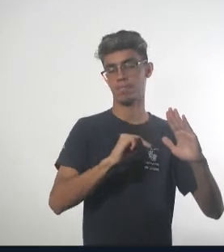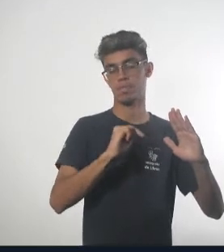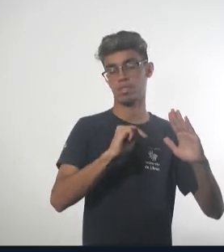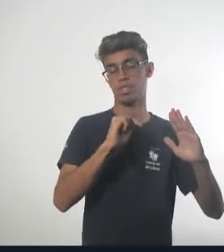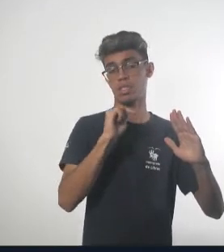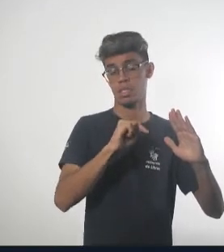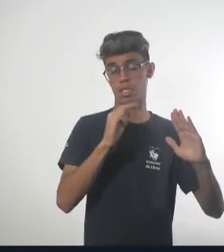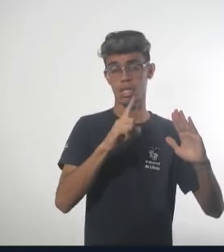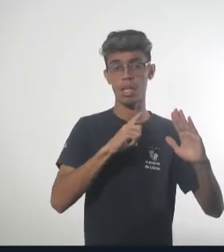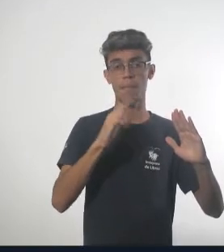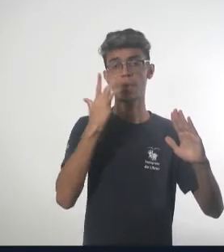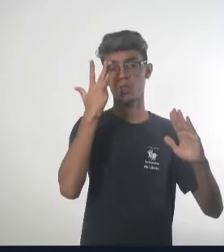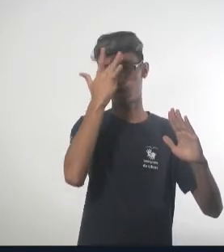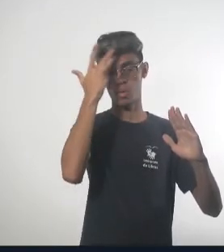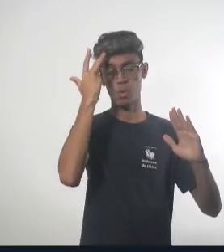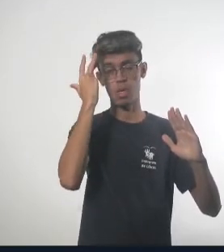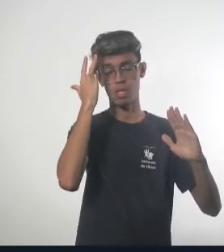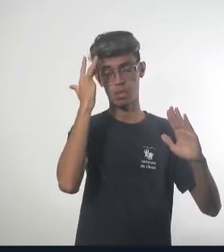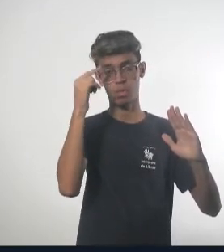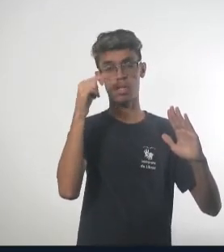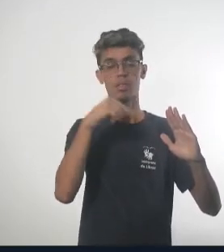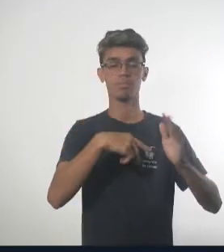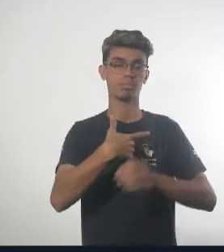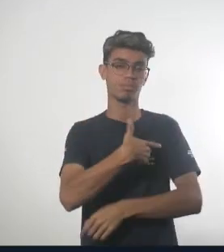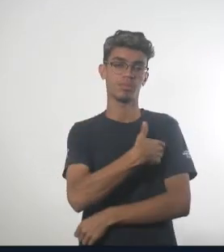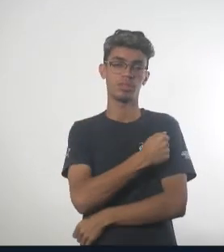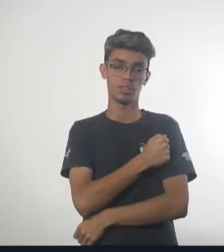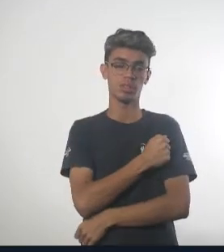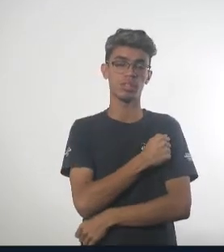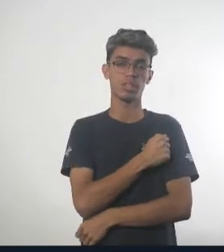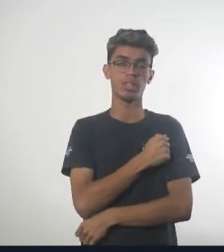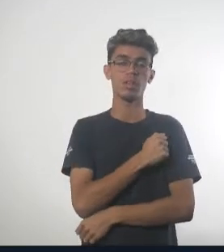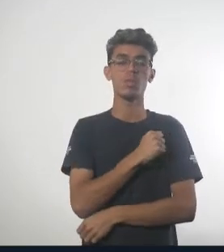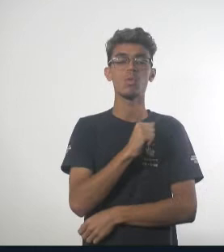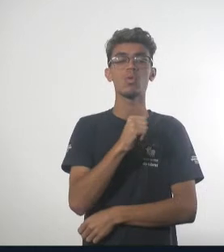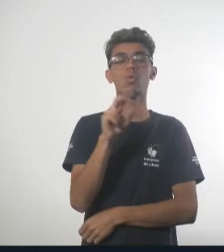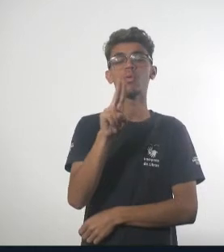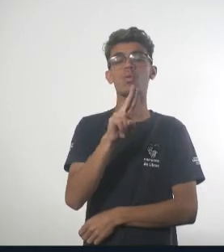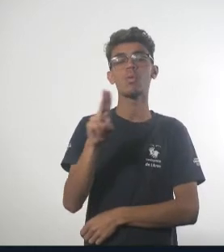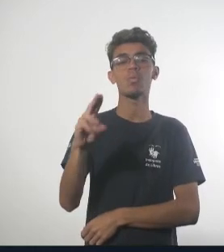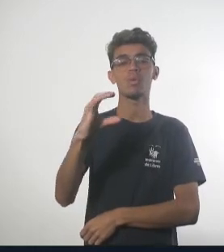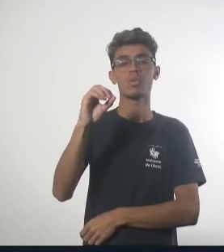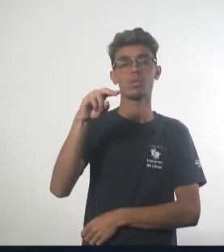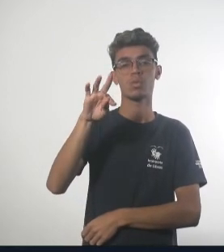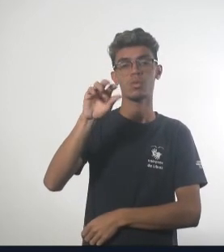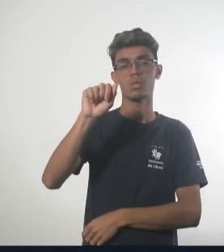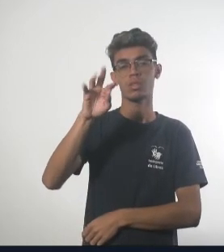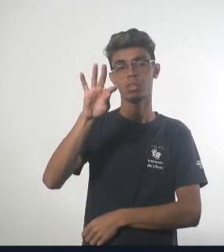de Covid-19 são consideradas, portanto, contatos próximos desse caso.